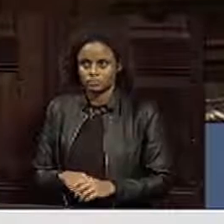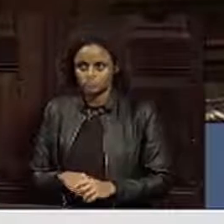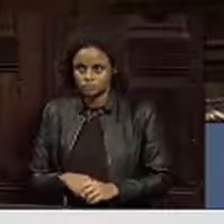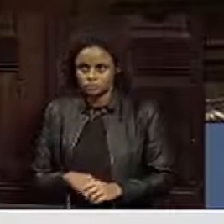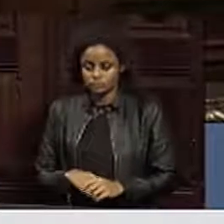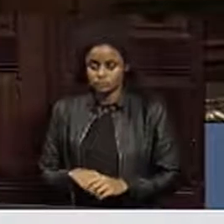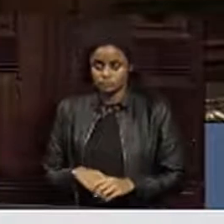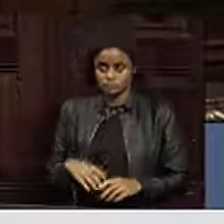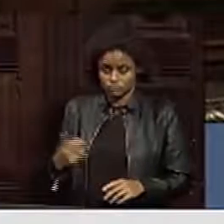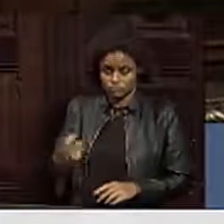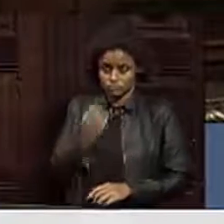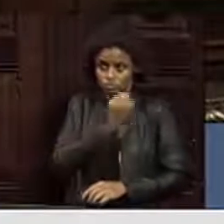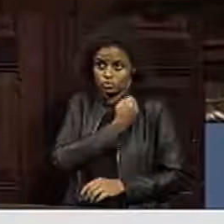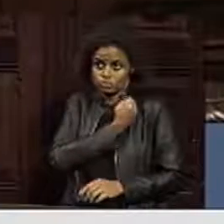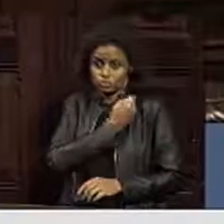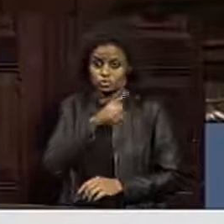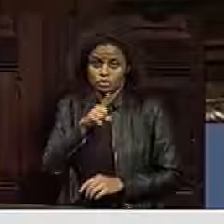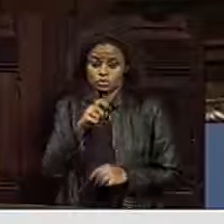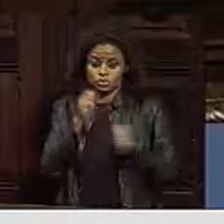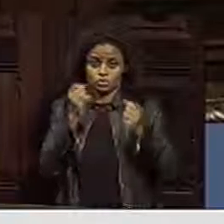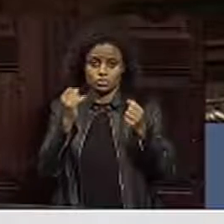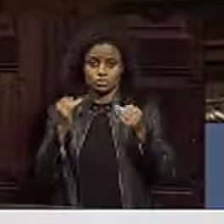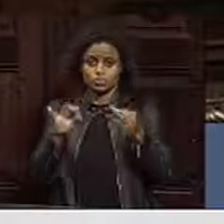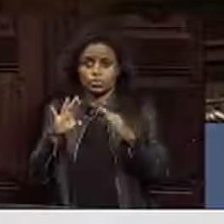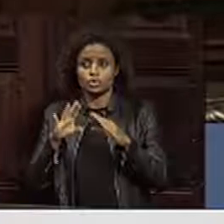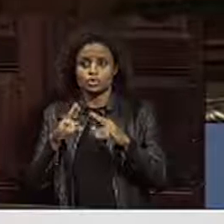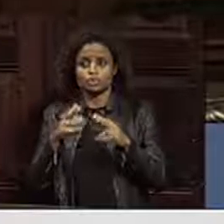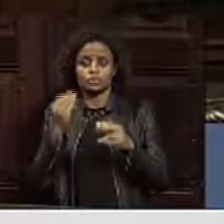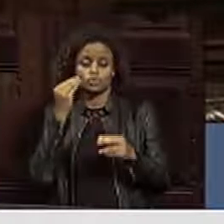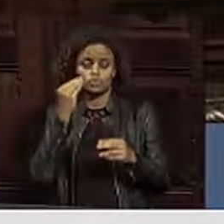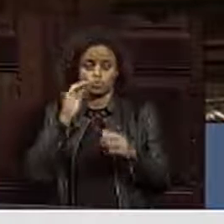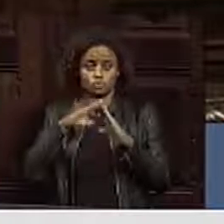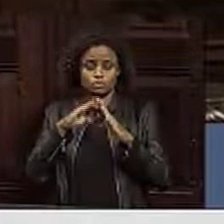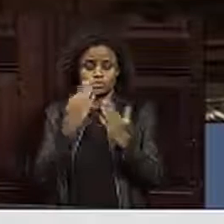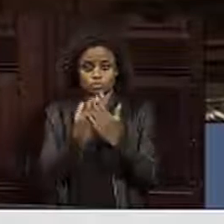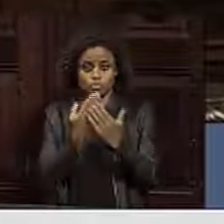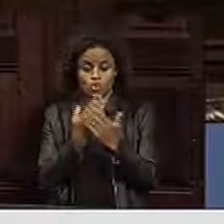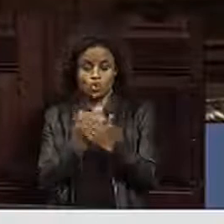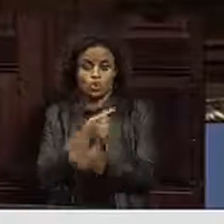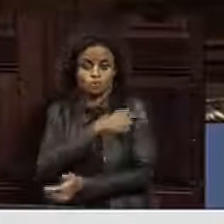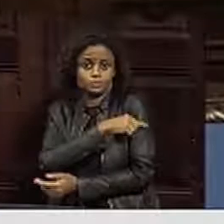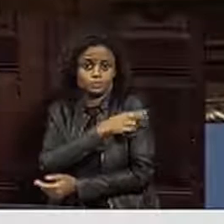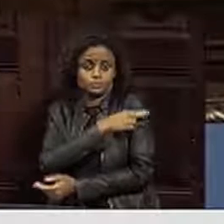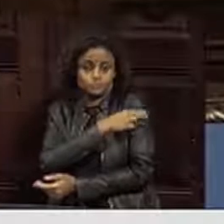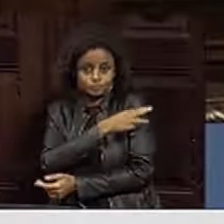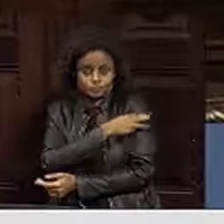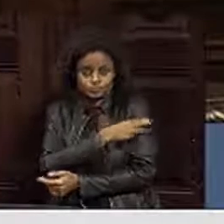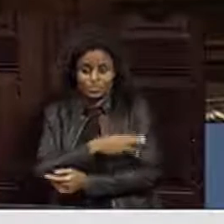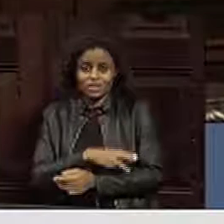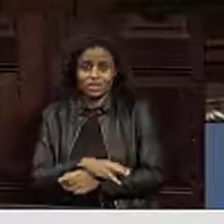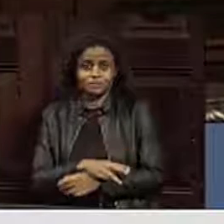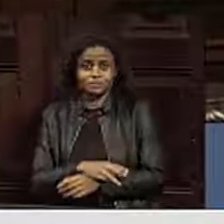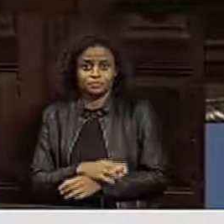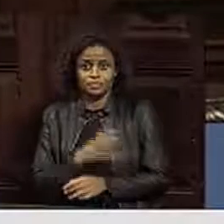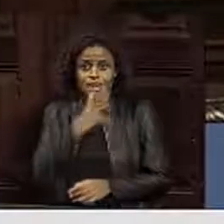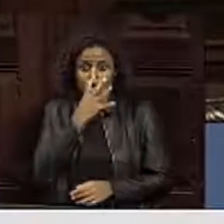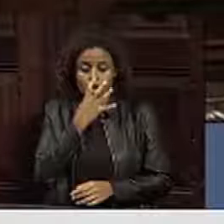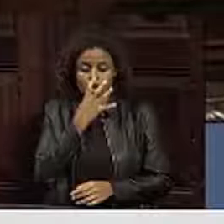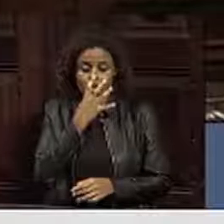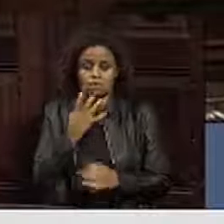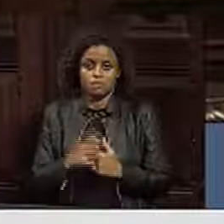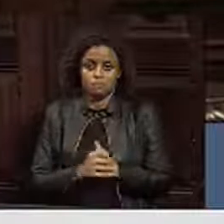Números dessa reportagem sobre o ensino médio, a escola de ensino médio, são alarmantes.